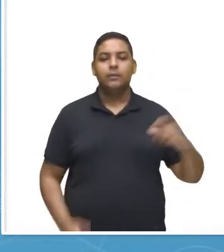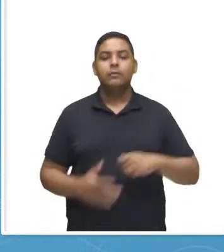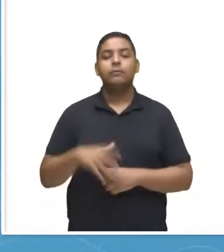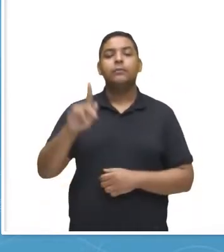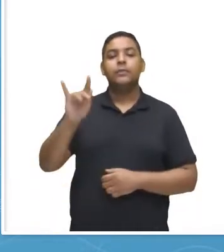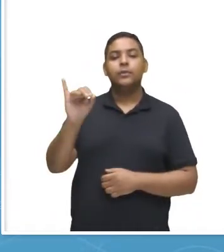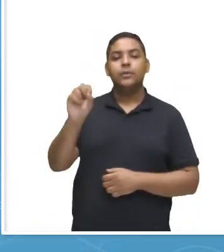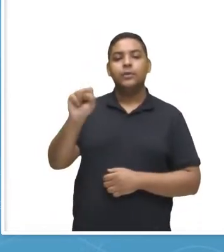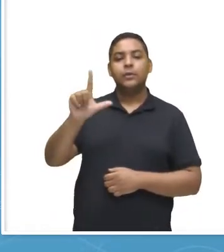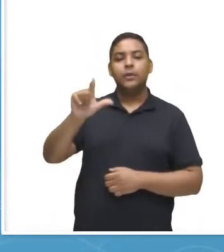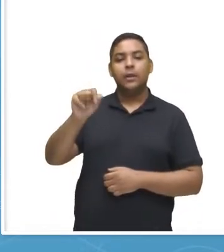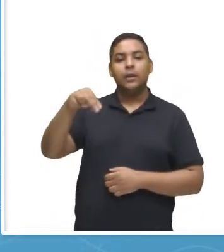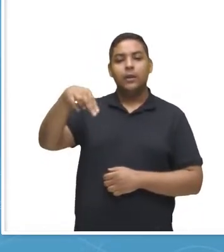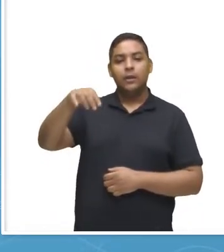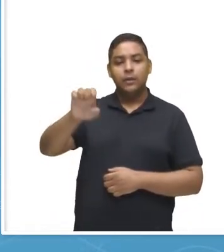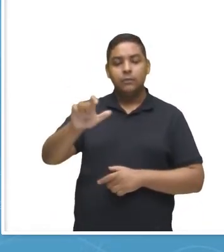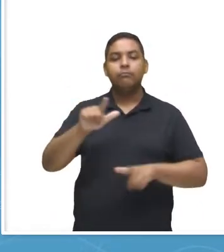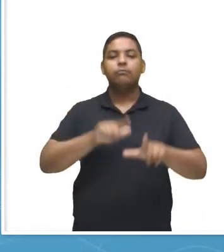Girlane, letra D.